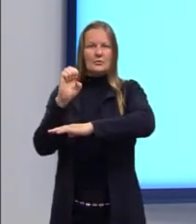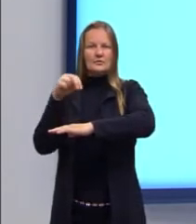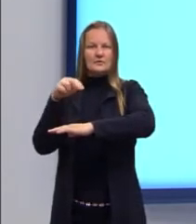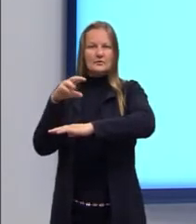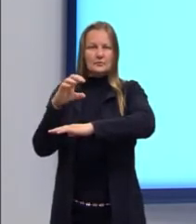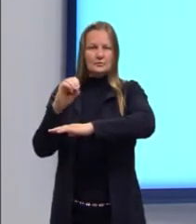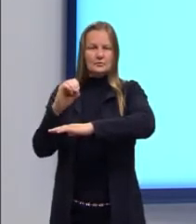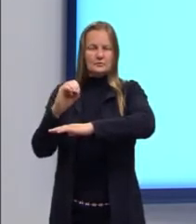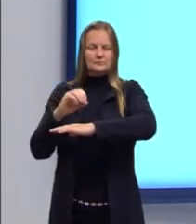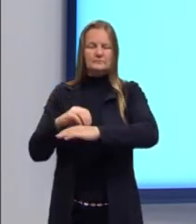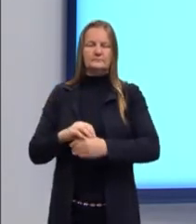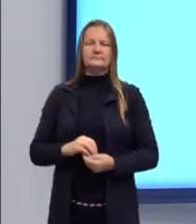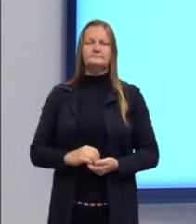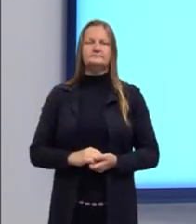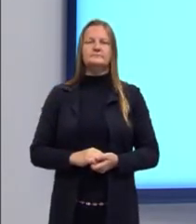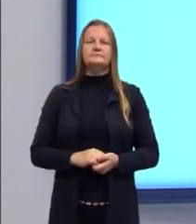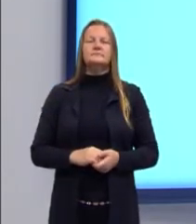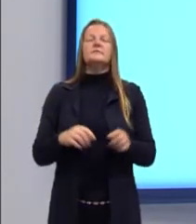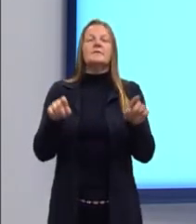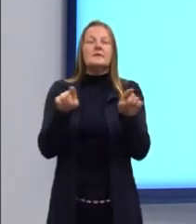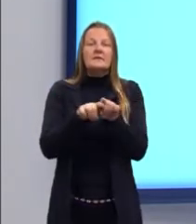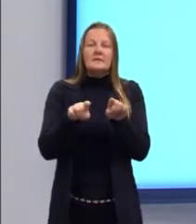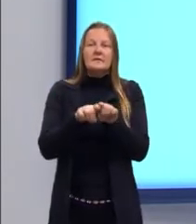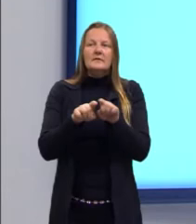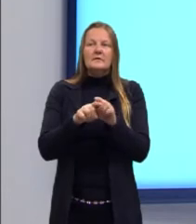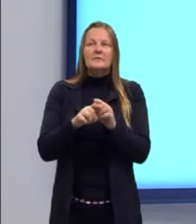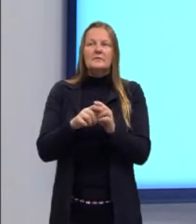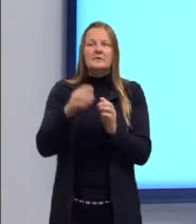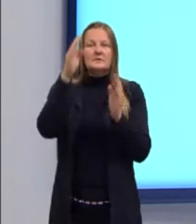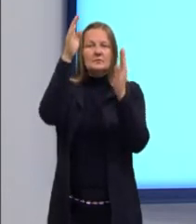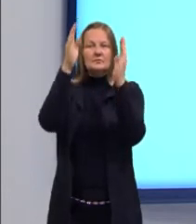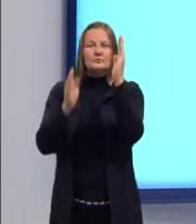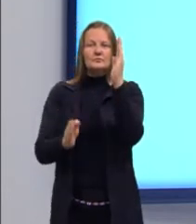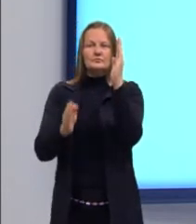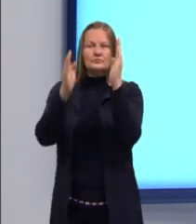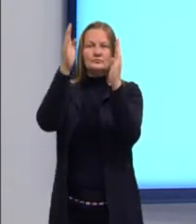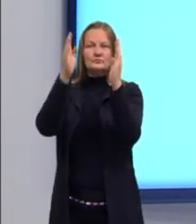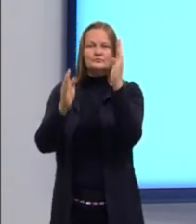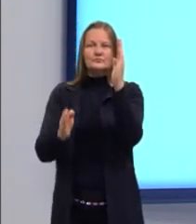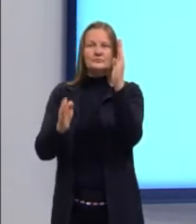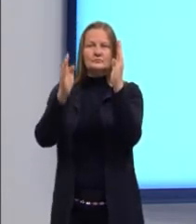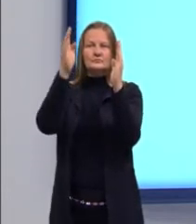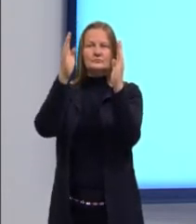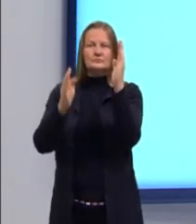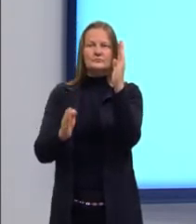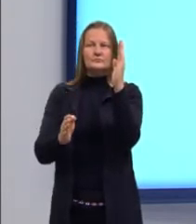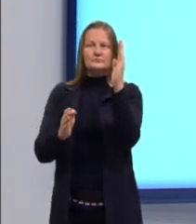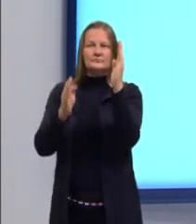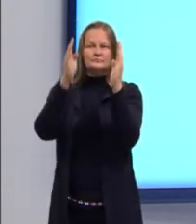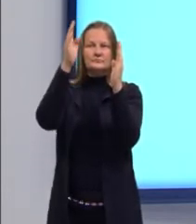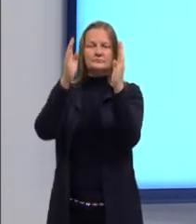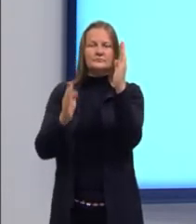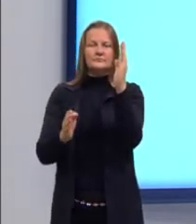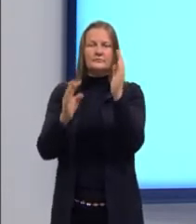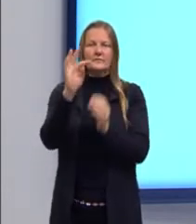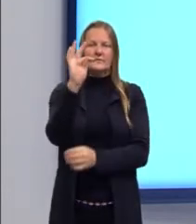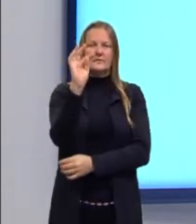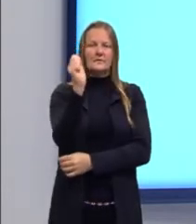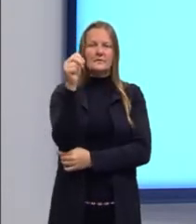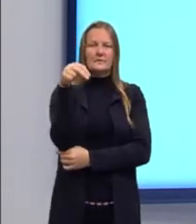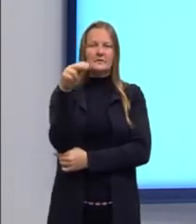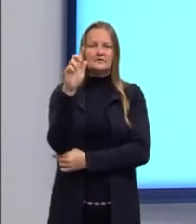cosseno e nós temos também essa reta que ela foi traçada que é a reta tangente